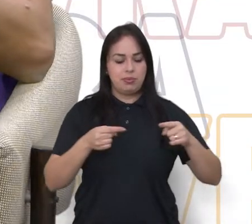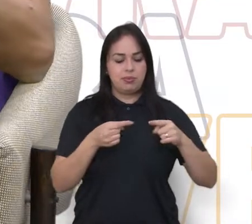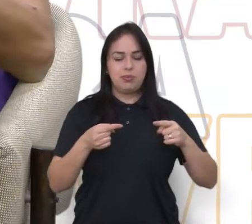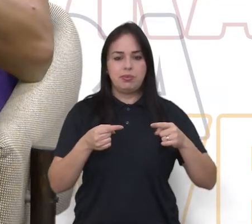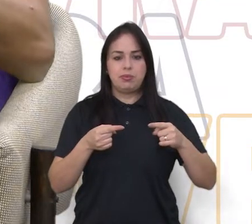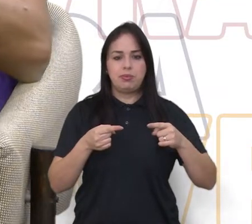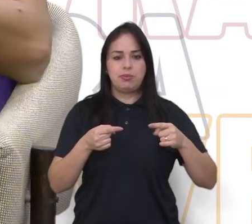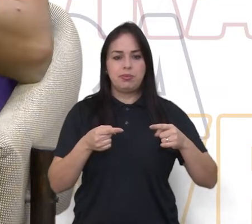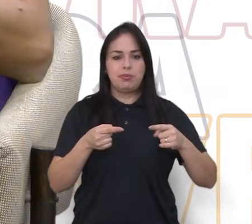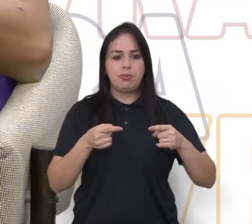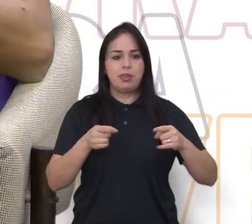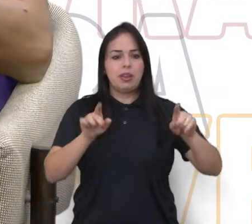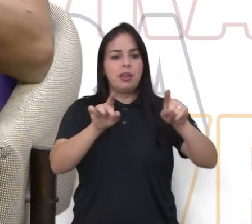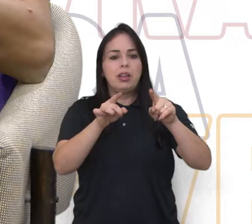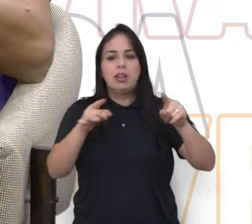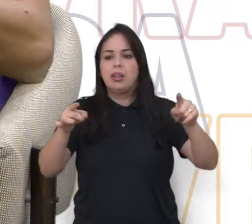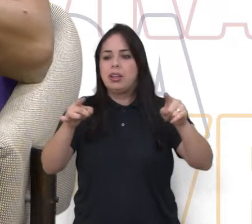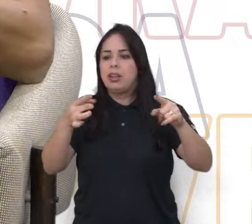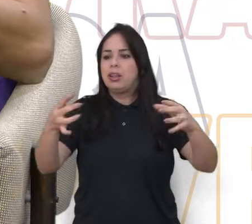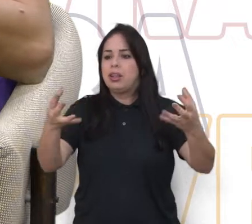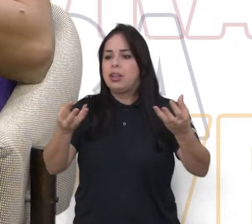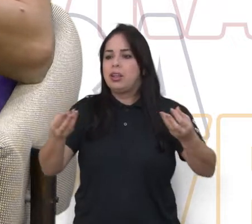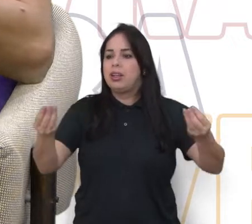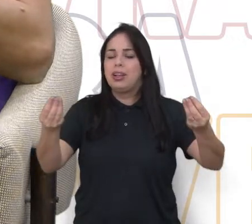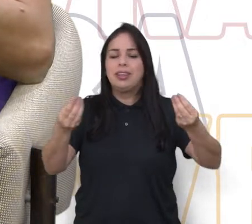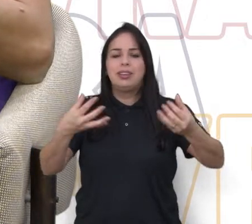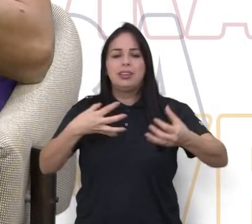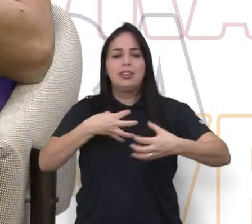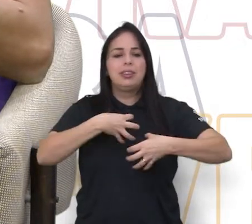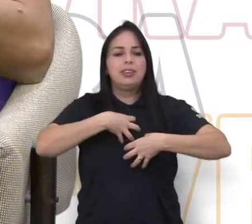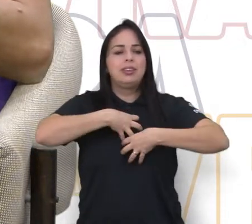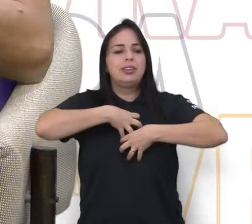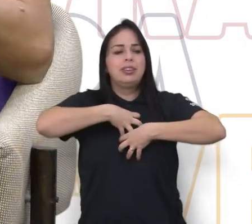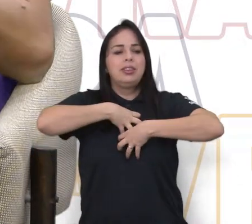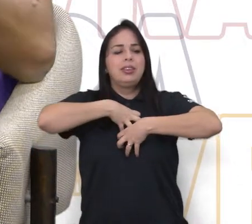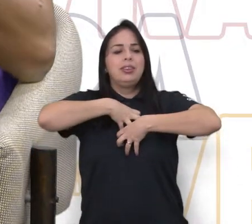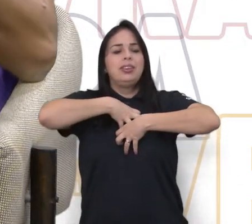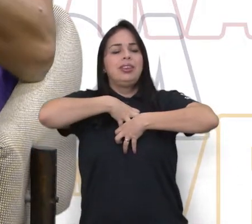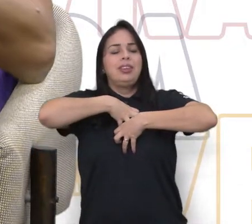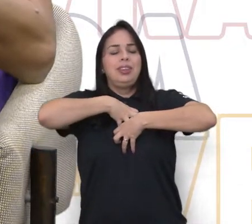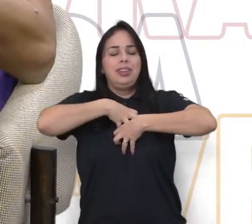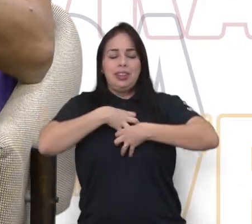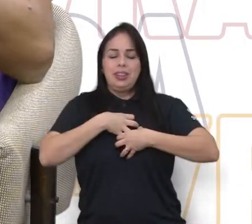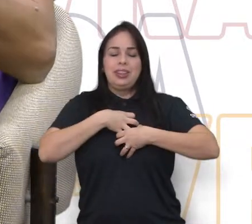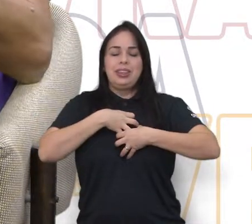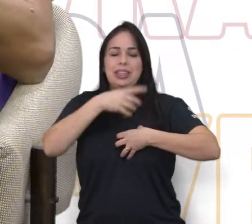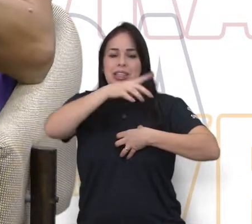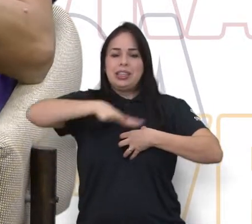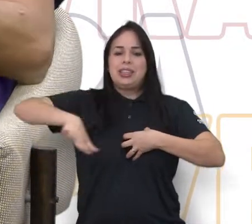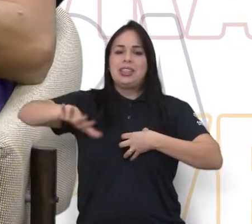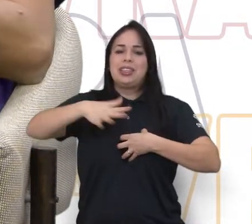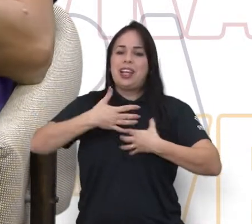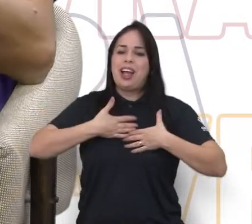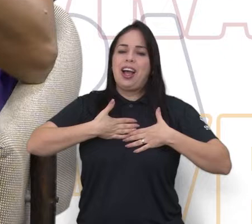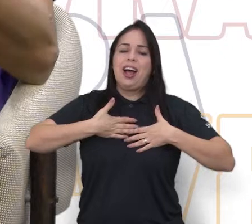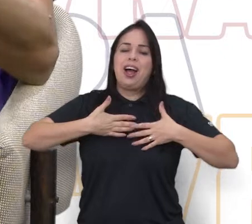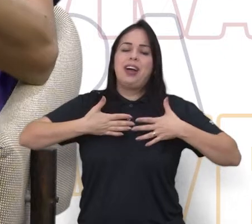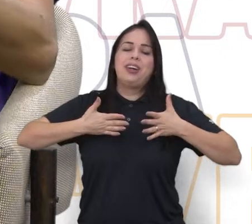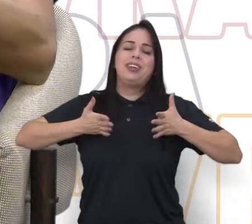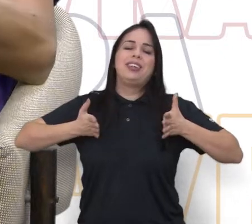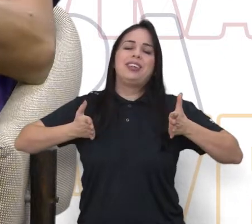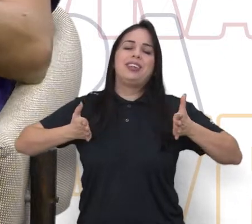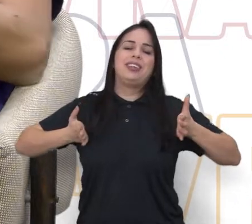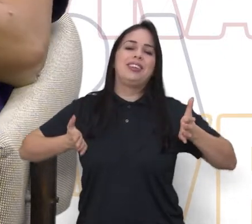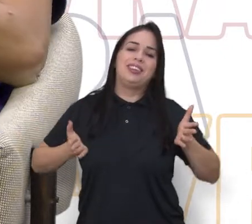ela comove, a música ela traz, ela sensibiliza. Então ela abre as pessoas, o adulto, a